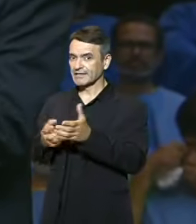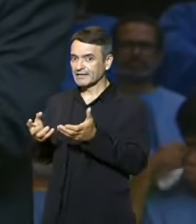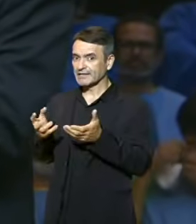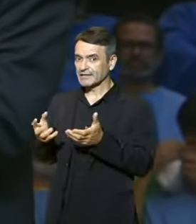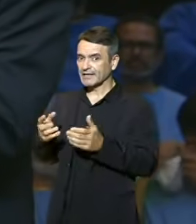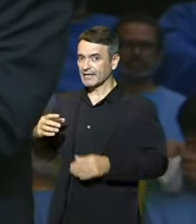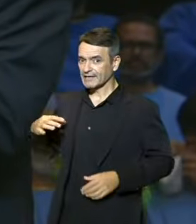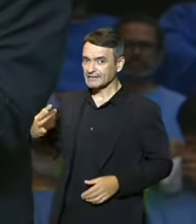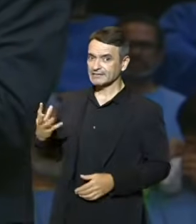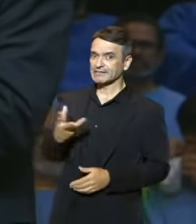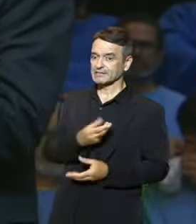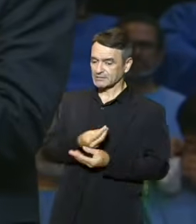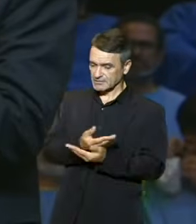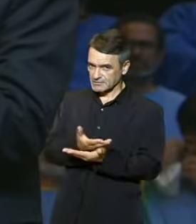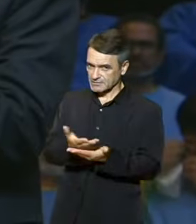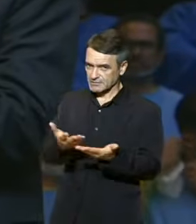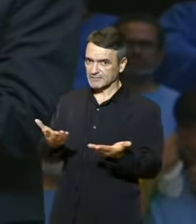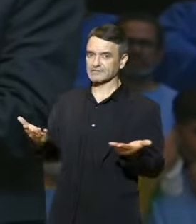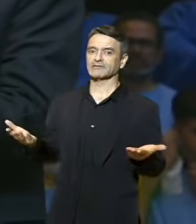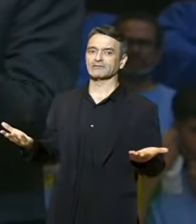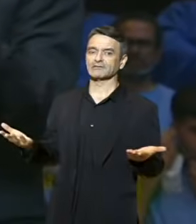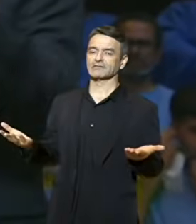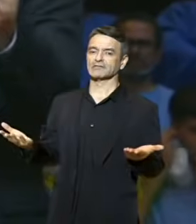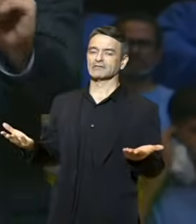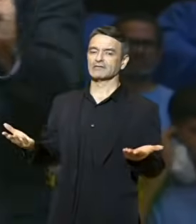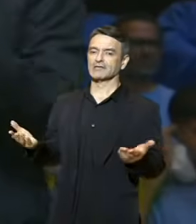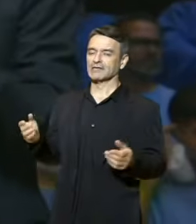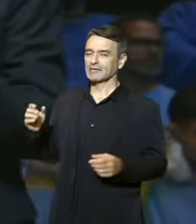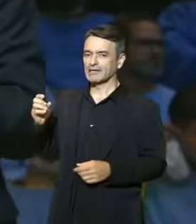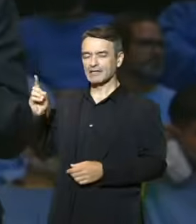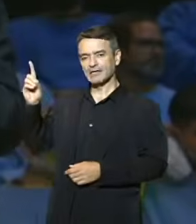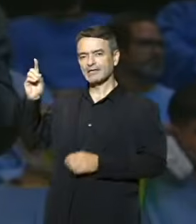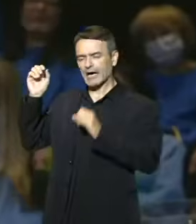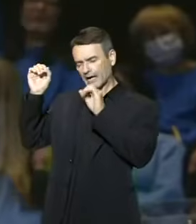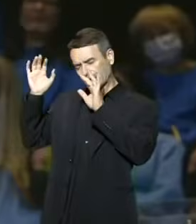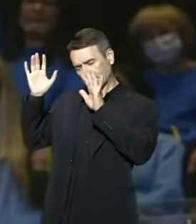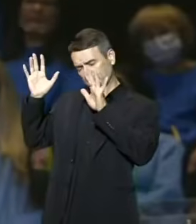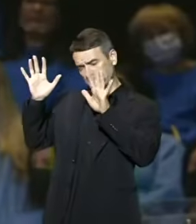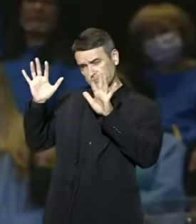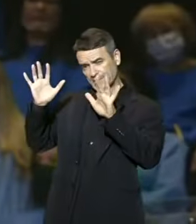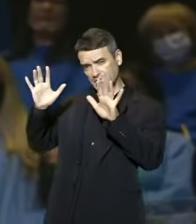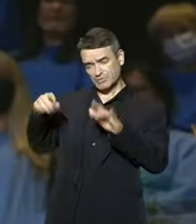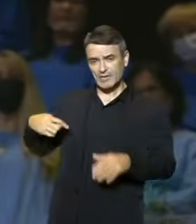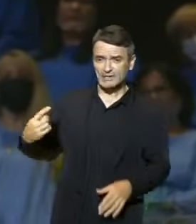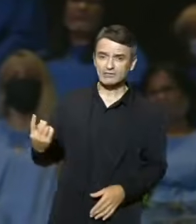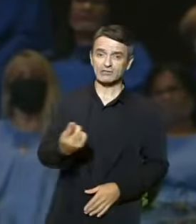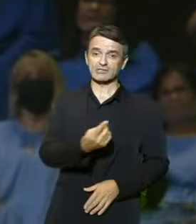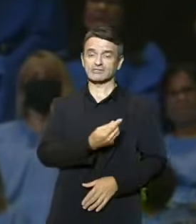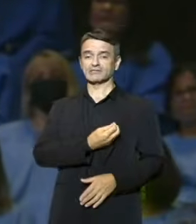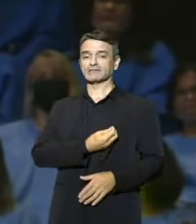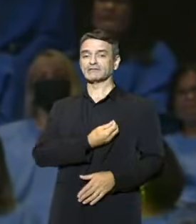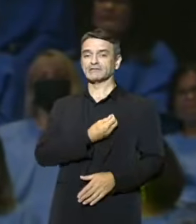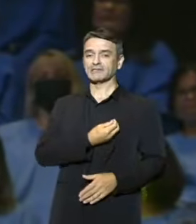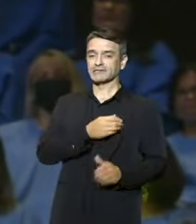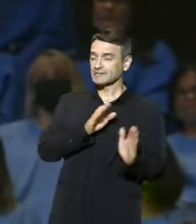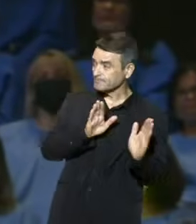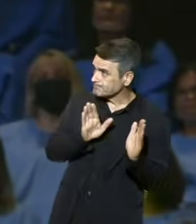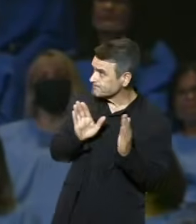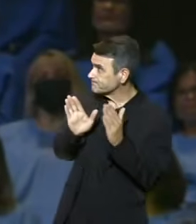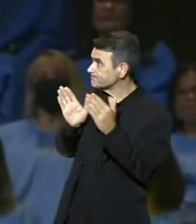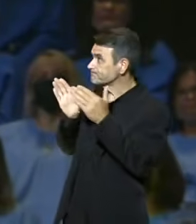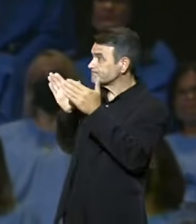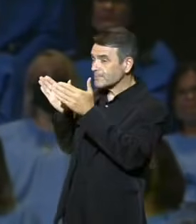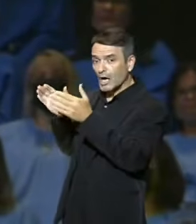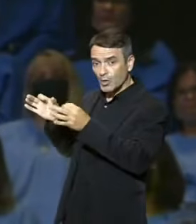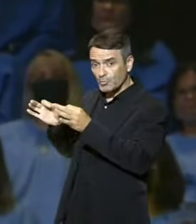Ele quer, sim, abençoar a nossa vida e nos levar para o projeto dEle, experimentar